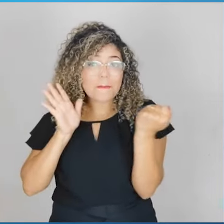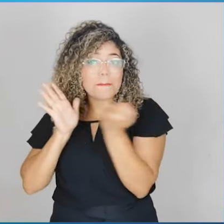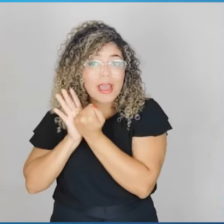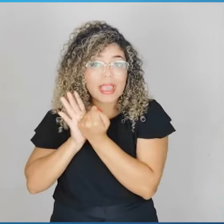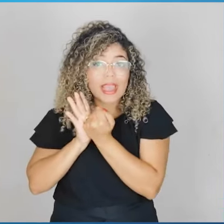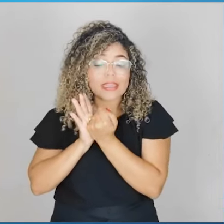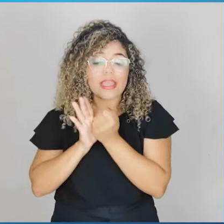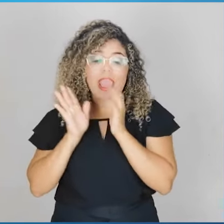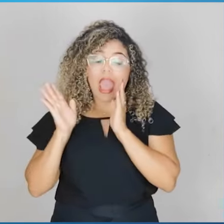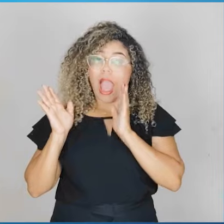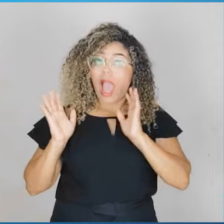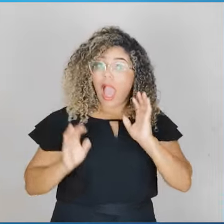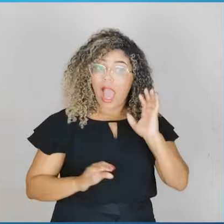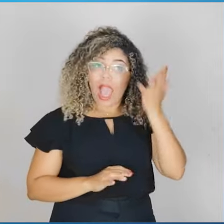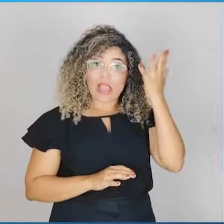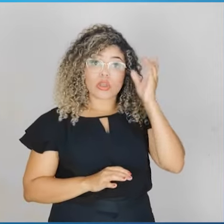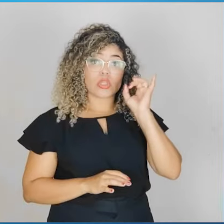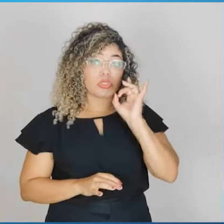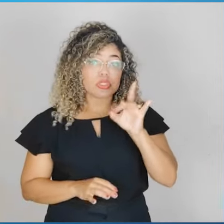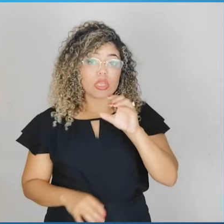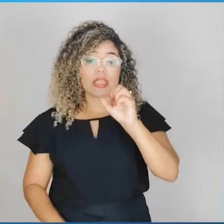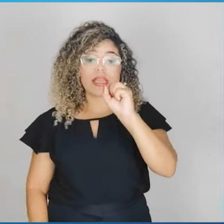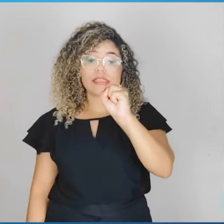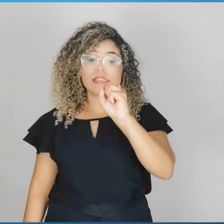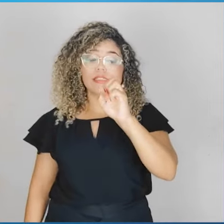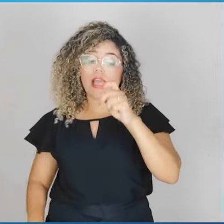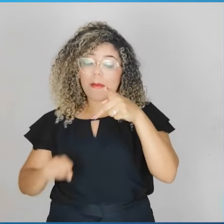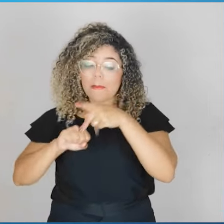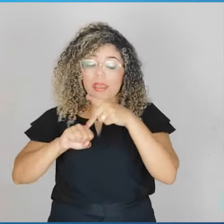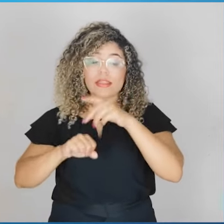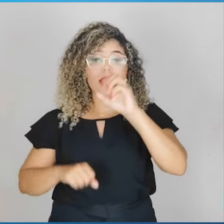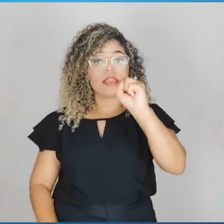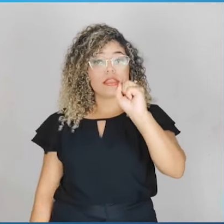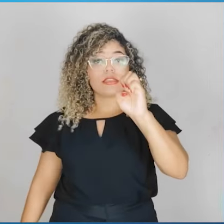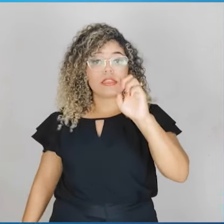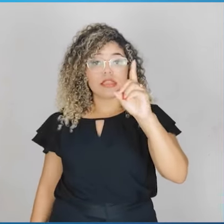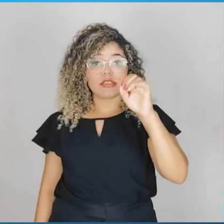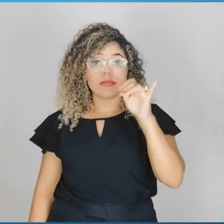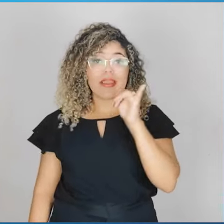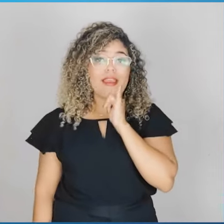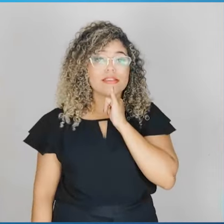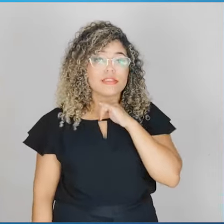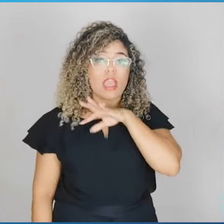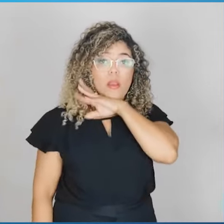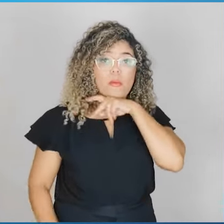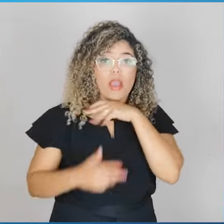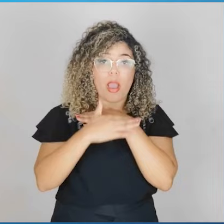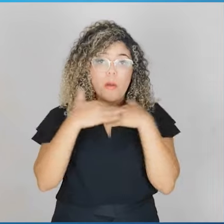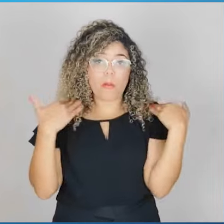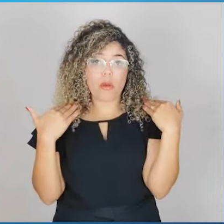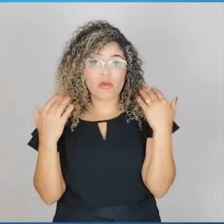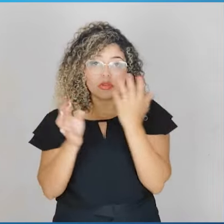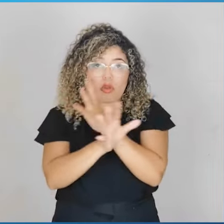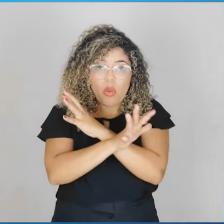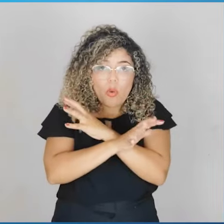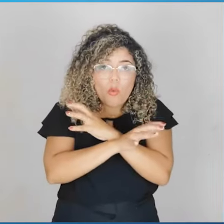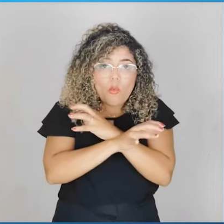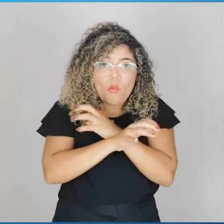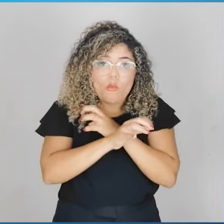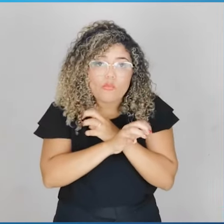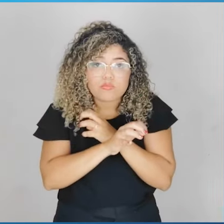acontece nas rochas sedimentares. Então aqui nós temos um exemplo, um animal morto que entra em decomposição pelos